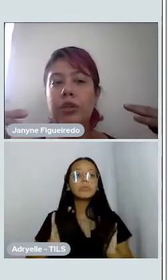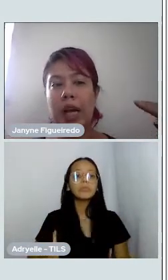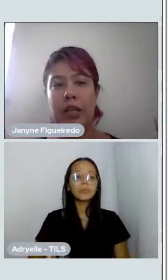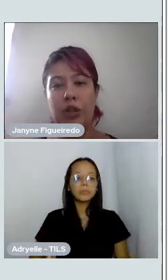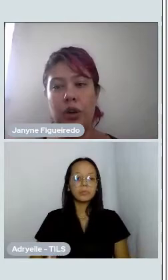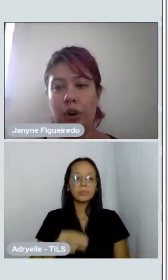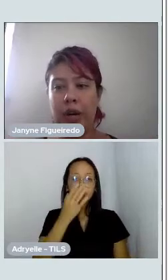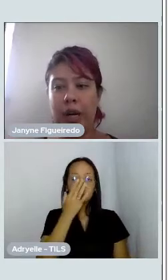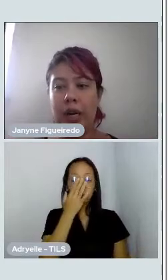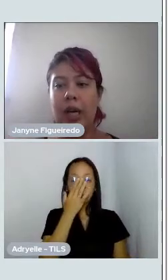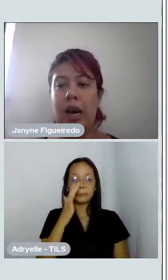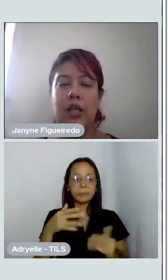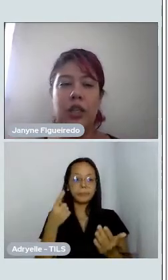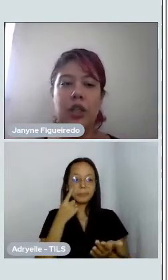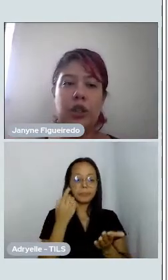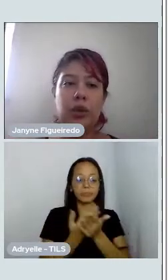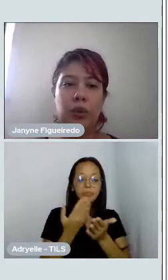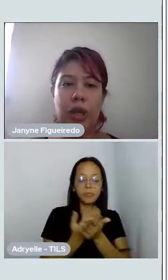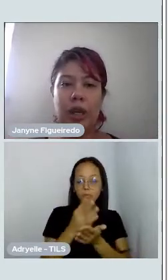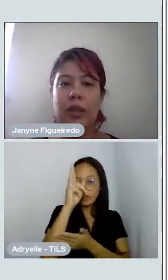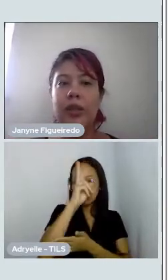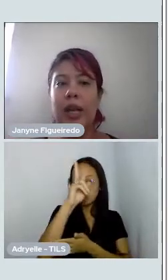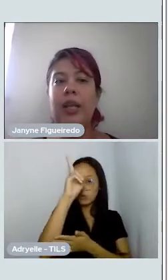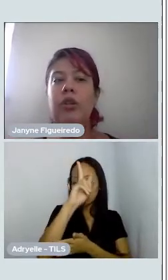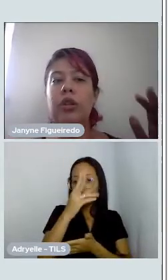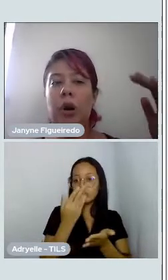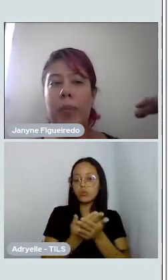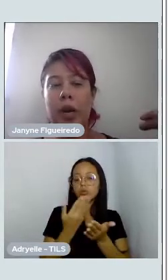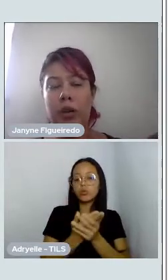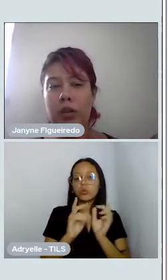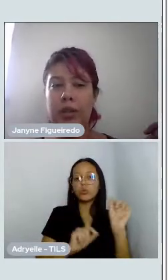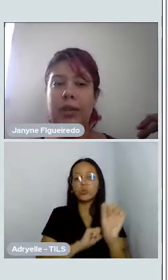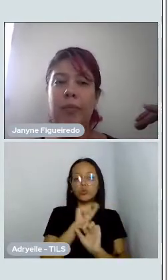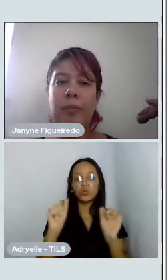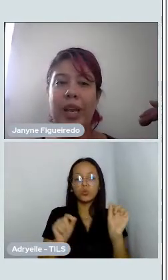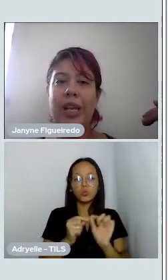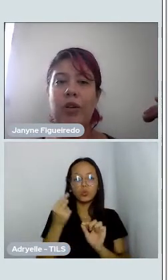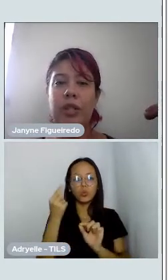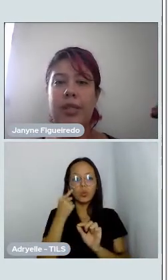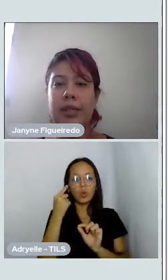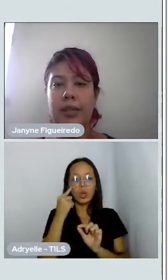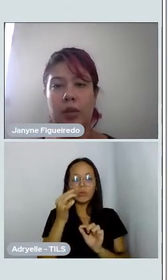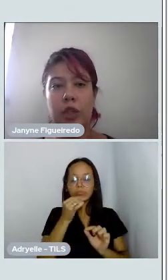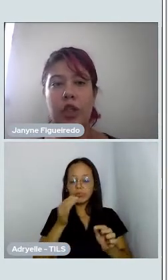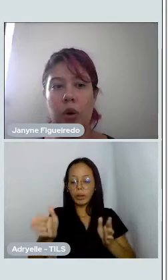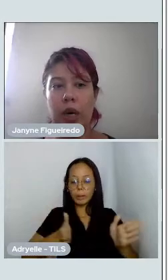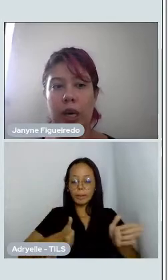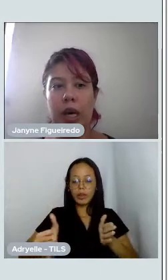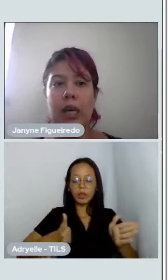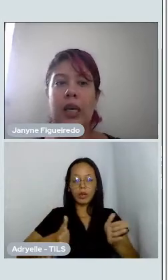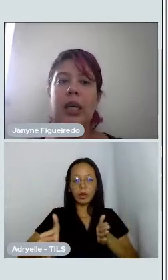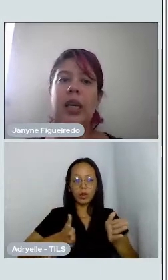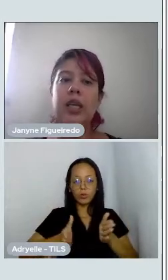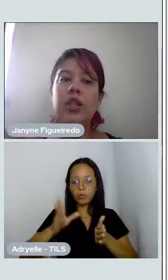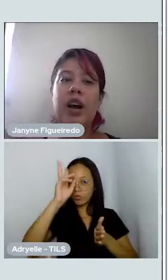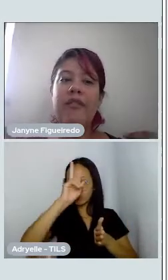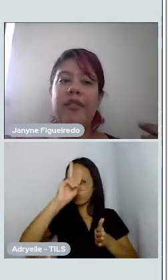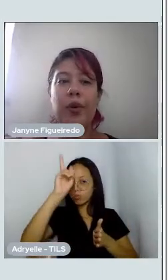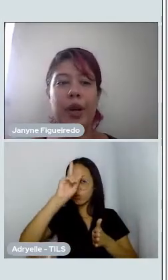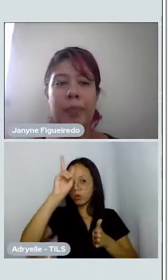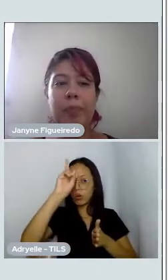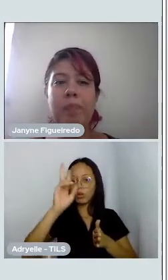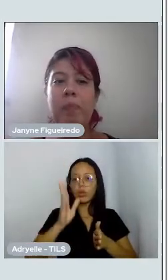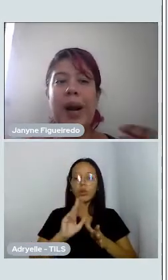Para a gente estudar história, a gente estuda dentro de uma periodização histórica que